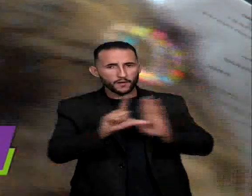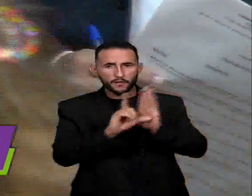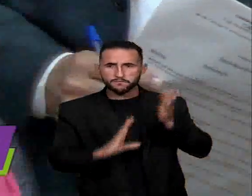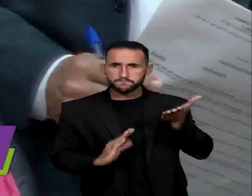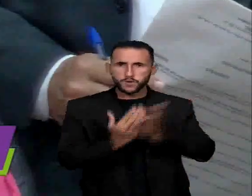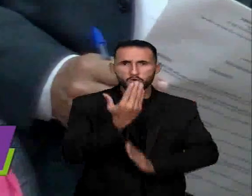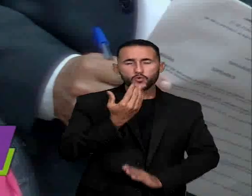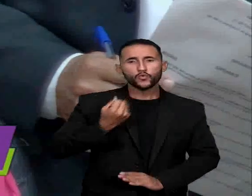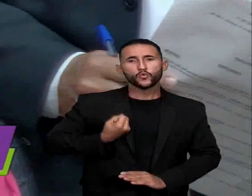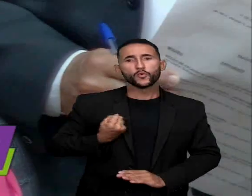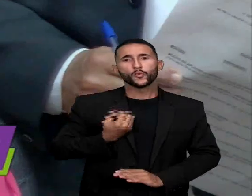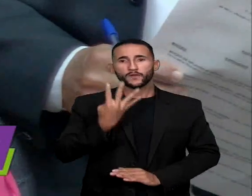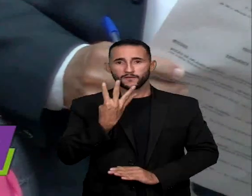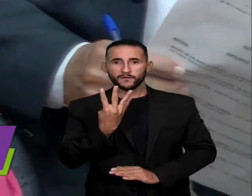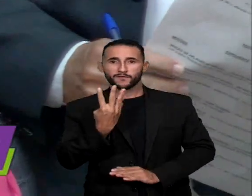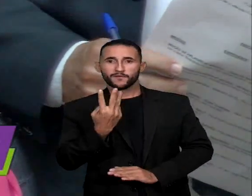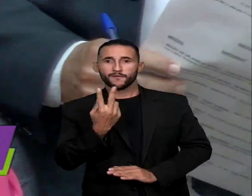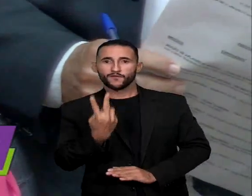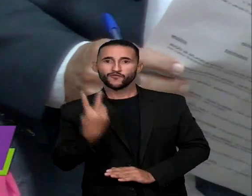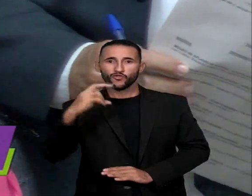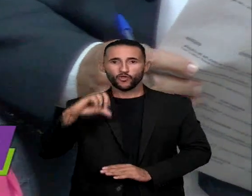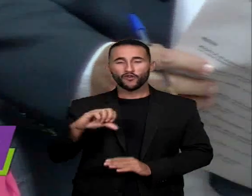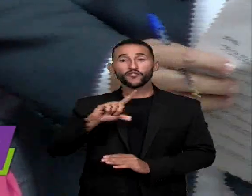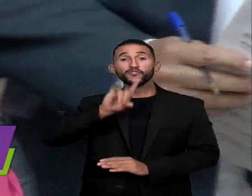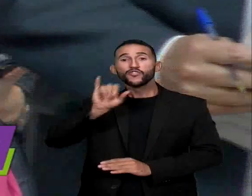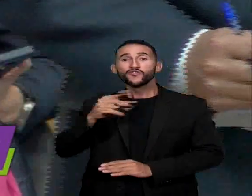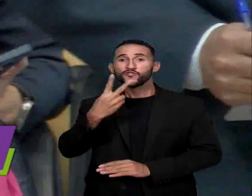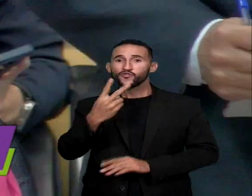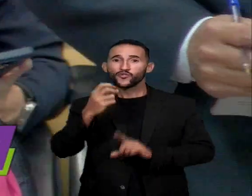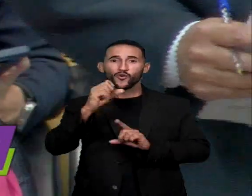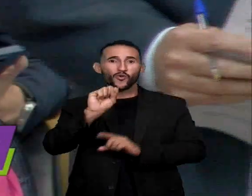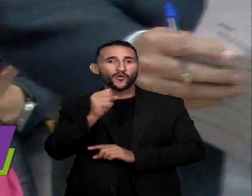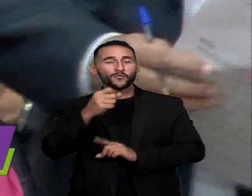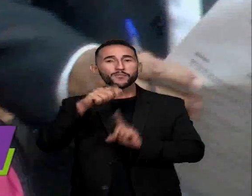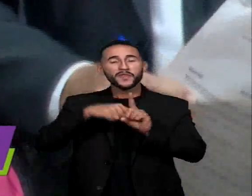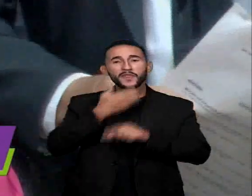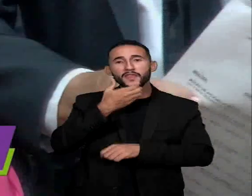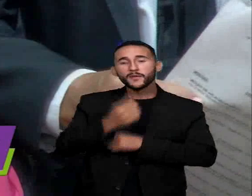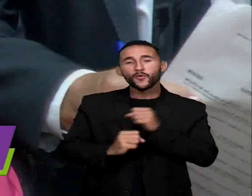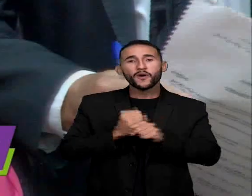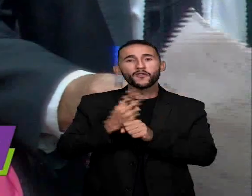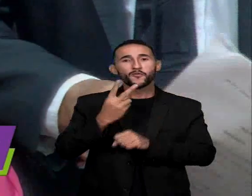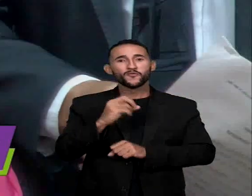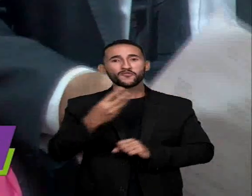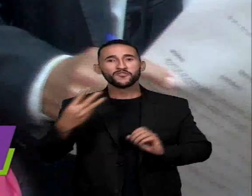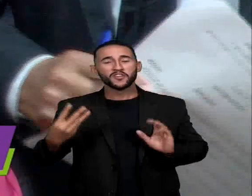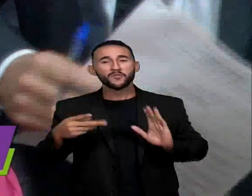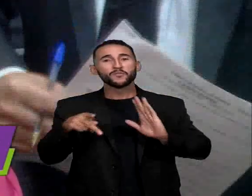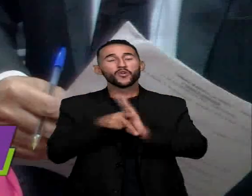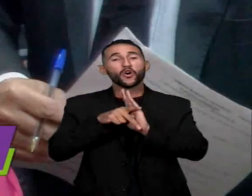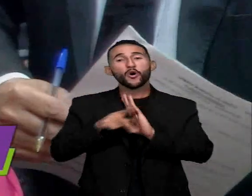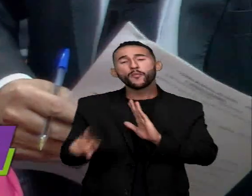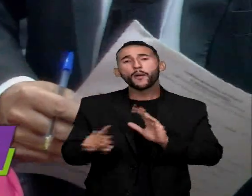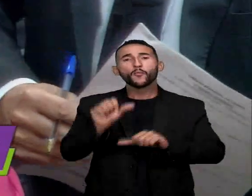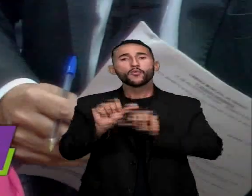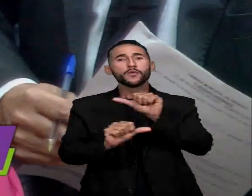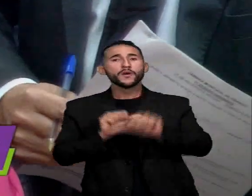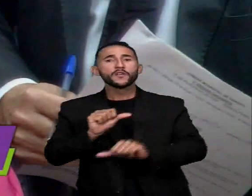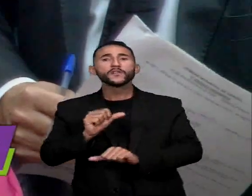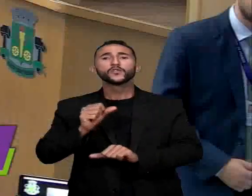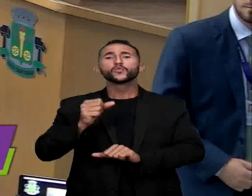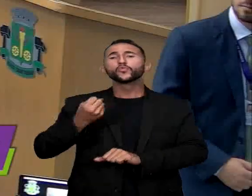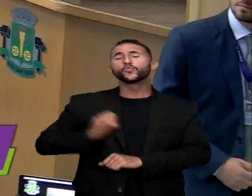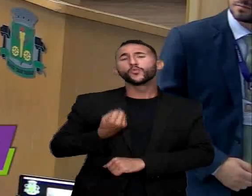lei número 429 de 28 de dezembro de 2023 referente ao substitutivo número 4